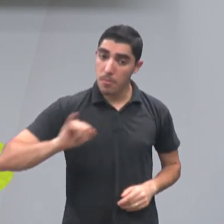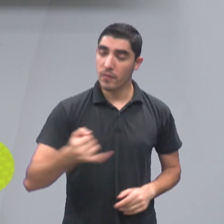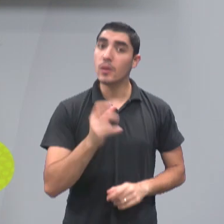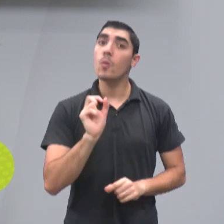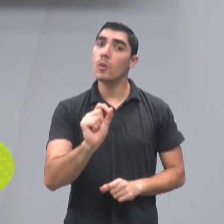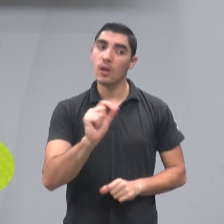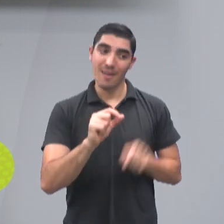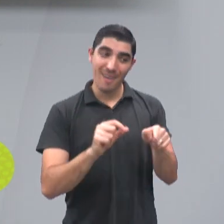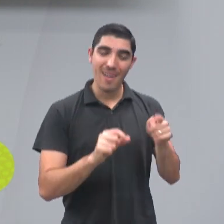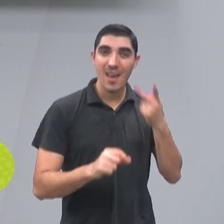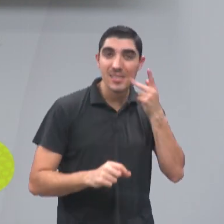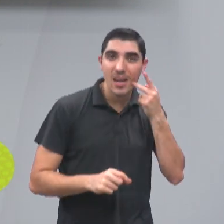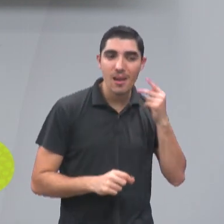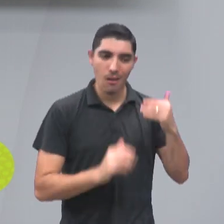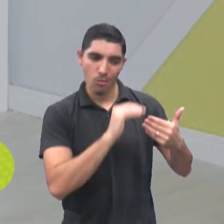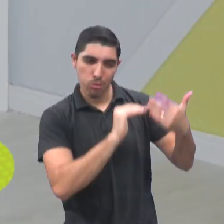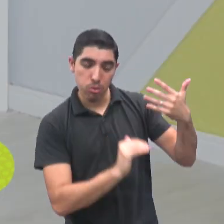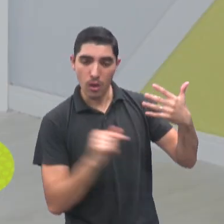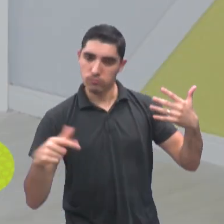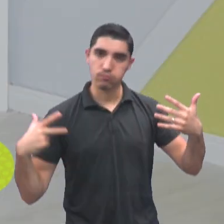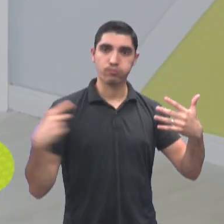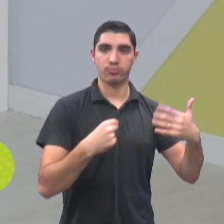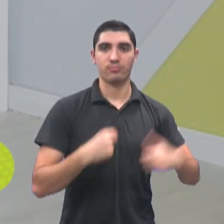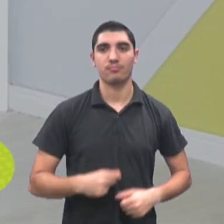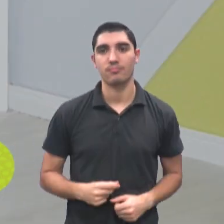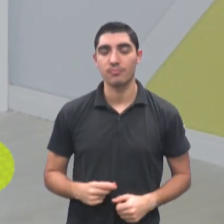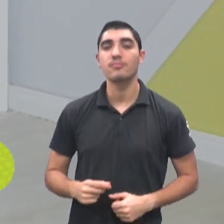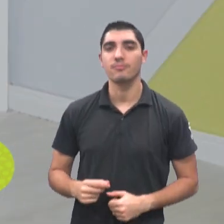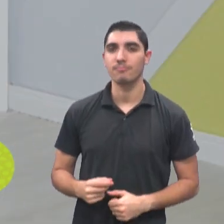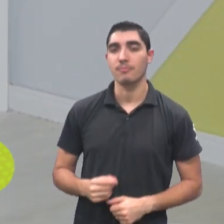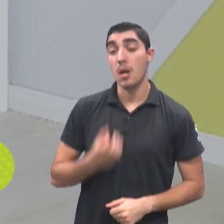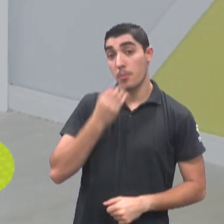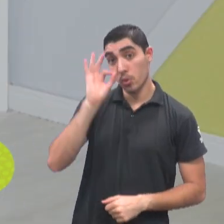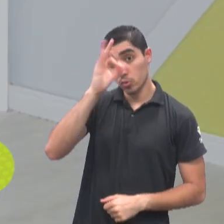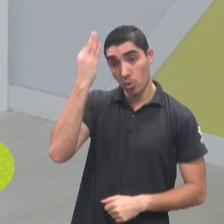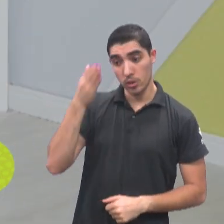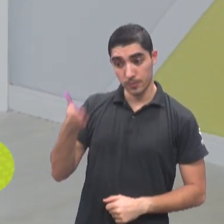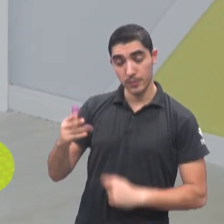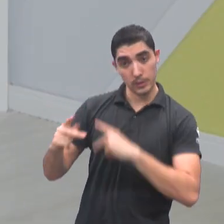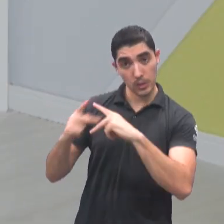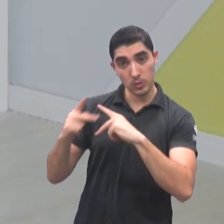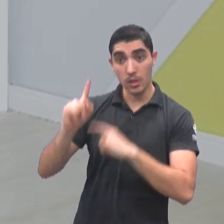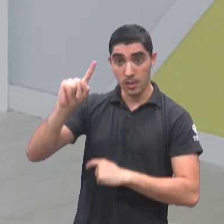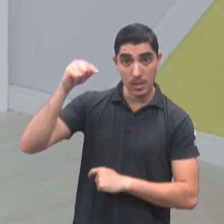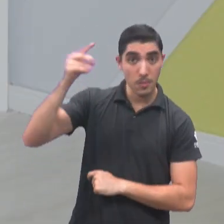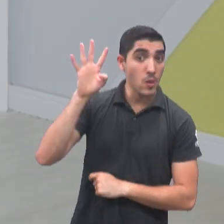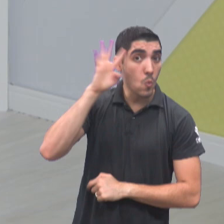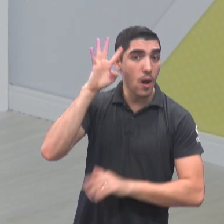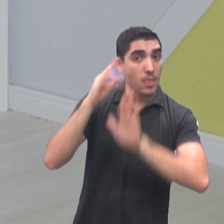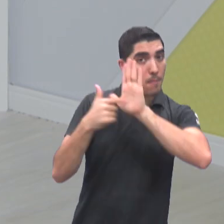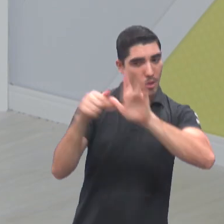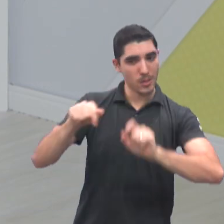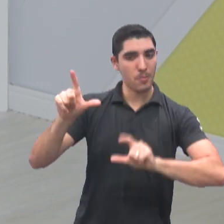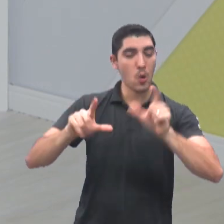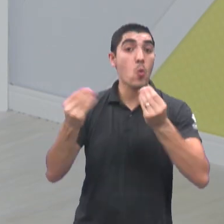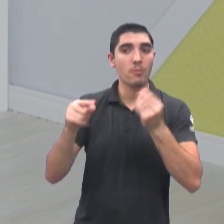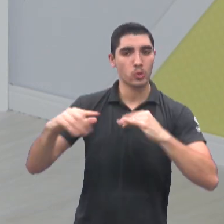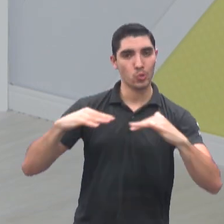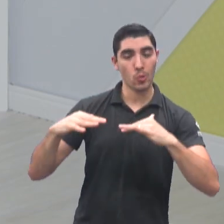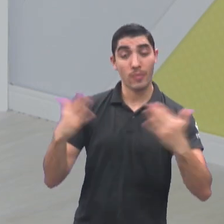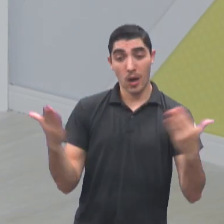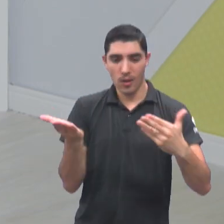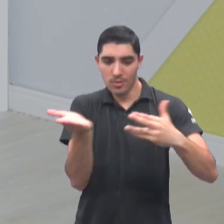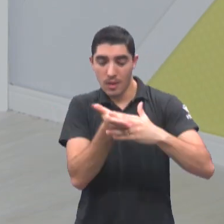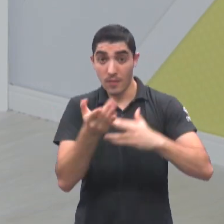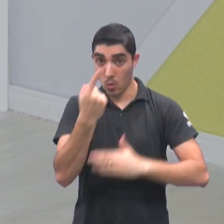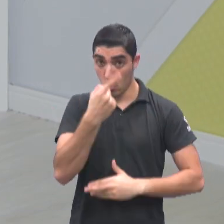jogar com seriedade, pode ser surpreendido. Muito bem, sucesso, quarta-feira, todos os detalhes para você aqui no Hora do Esporte, que faz o seu último break agora, não